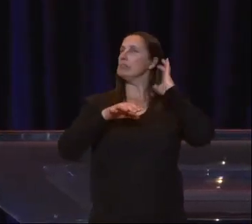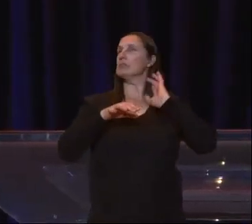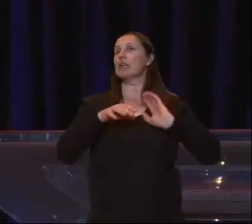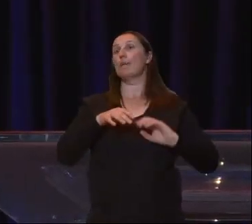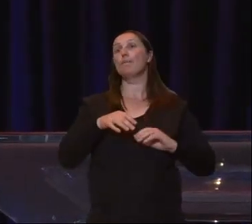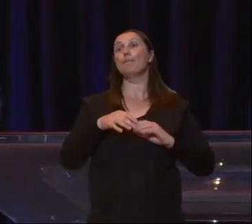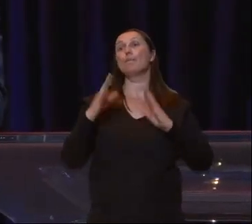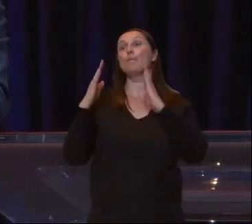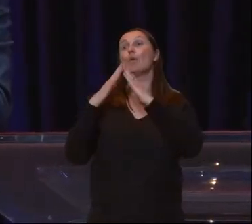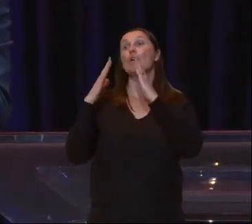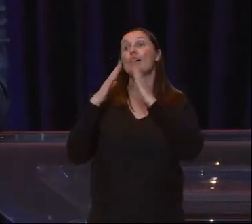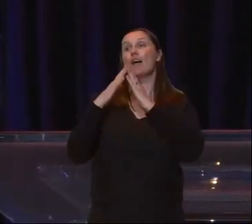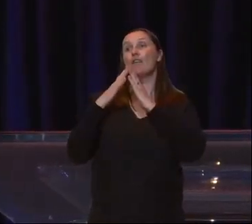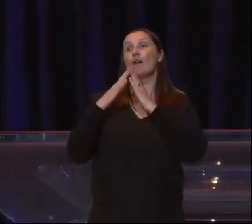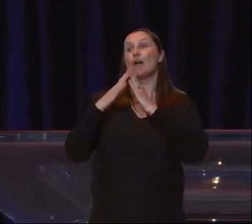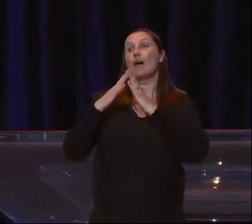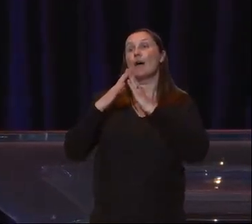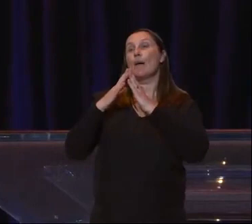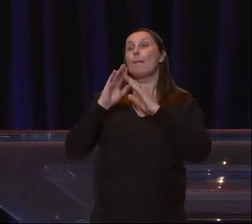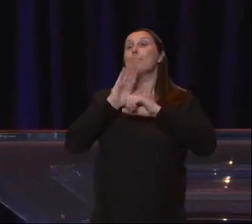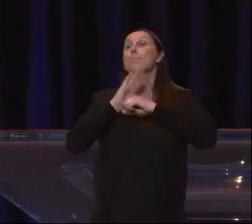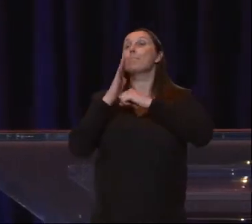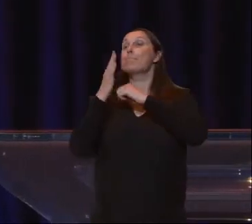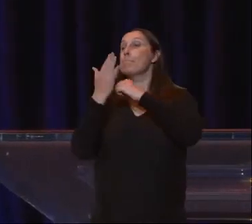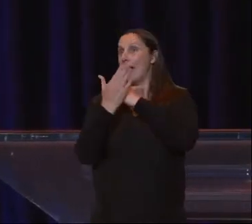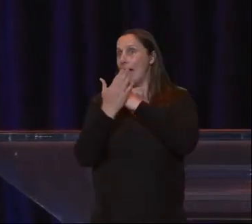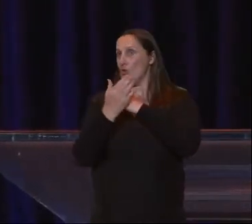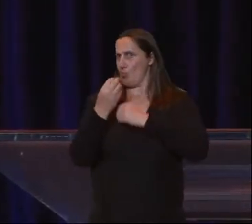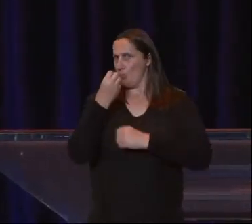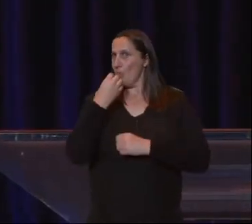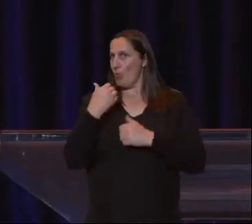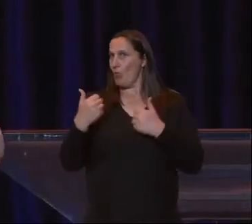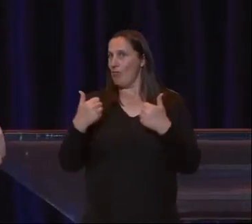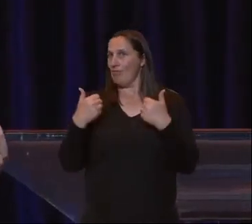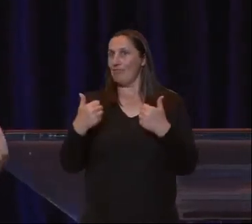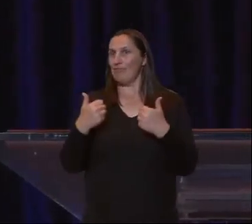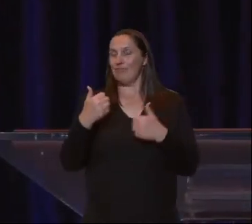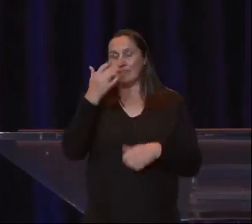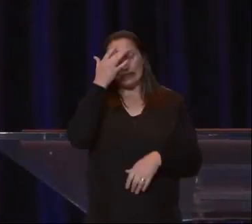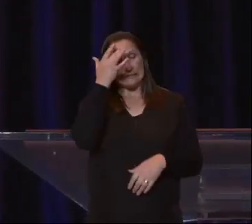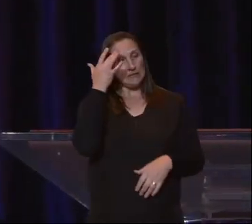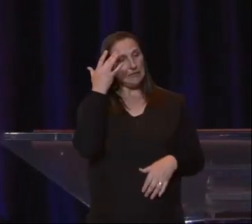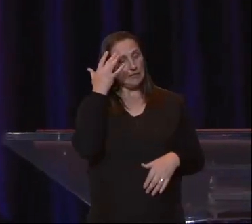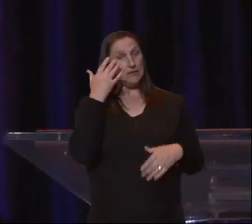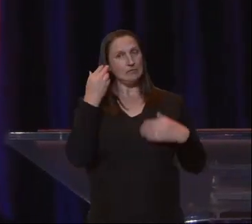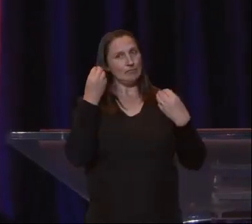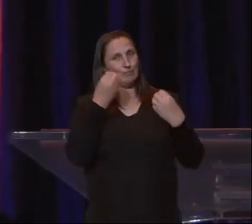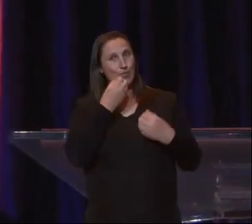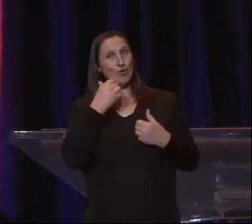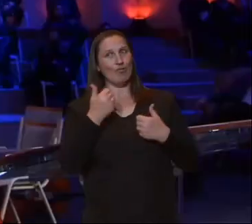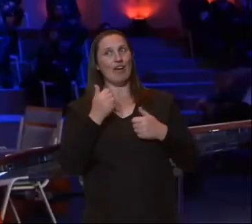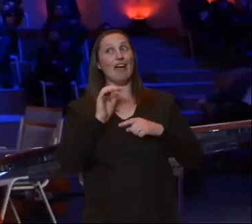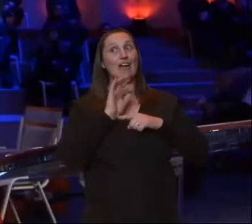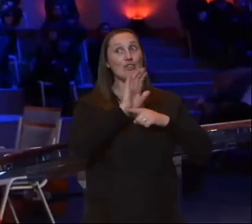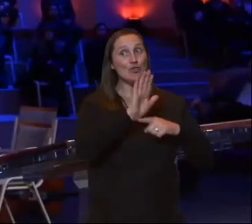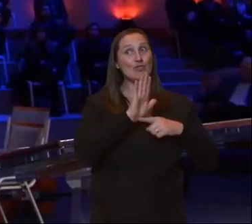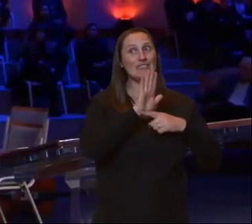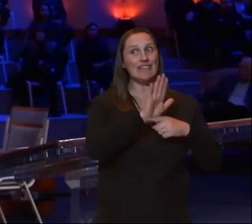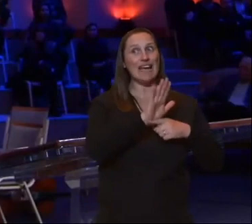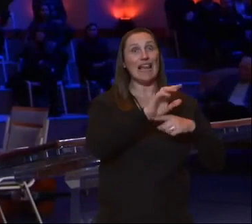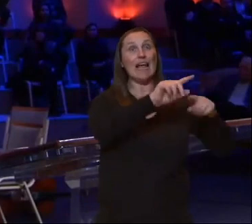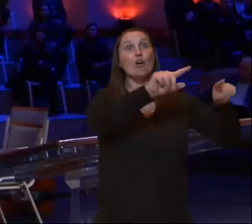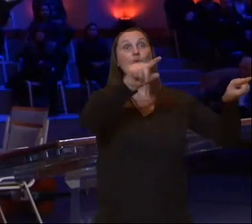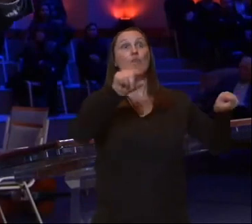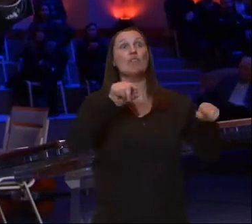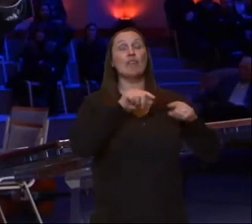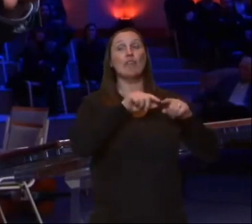média alta, e as pessoas começaram a reclamar. Ele falou, bom, eu vou ajudar esse povo, eu vou comprar. Ele tinha um terreno lá no